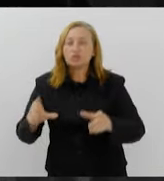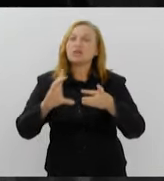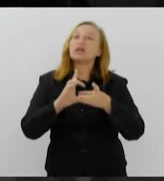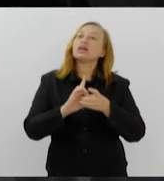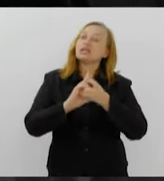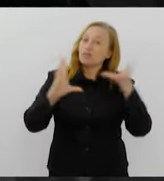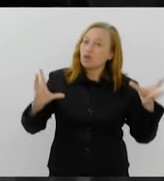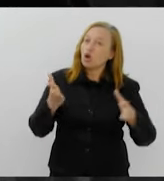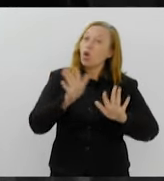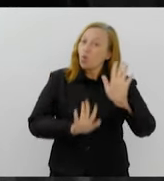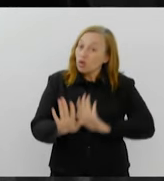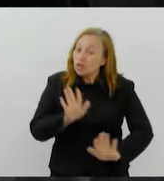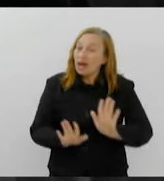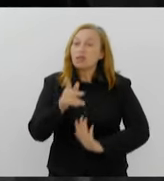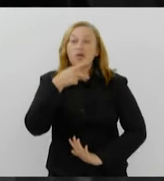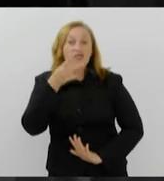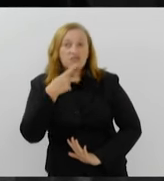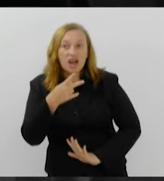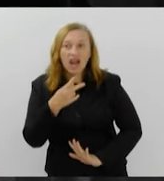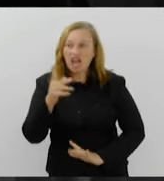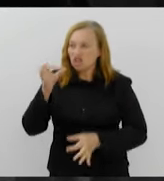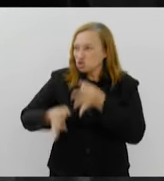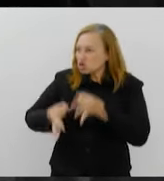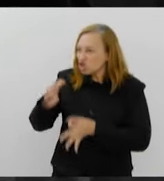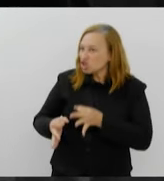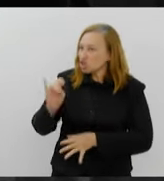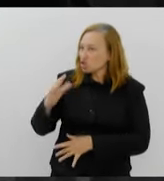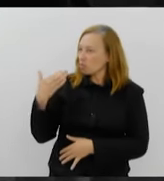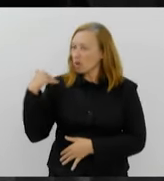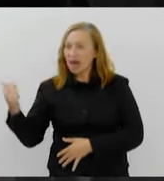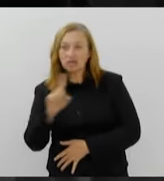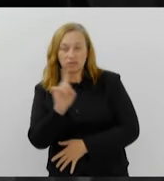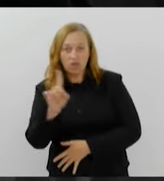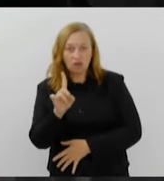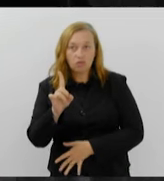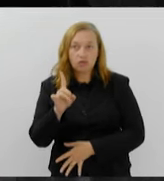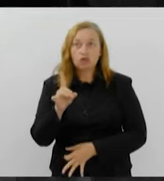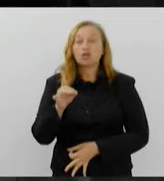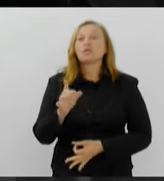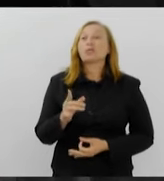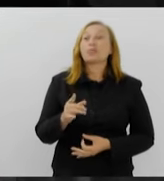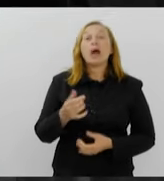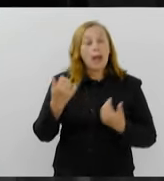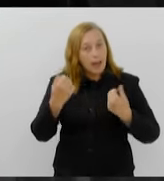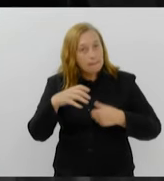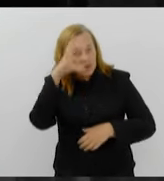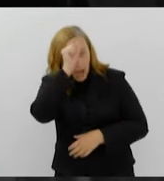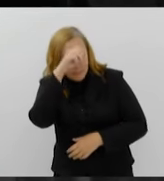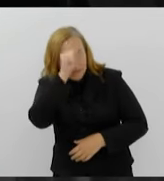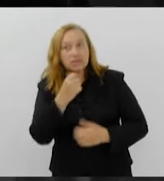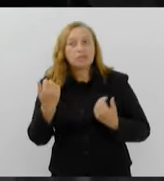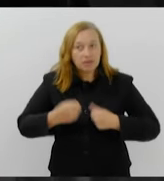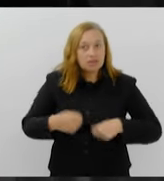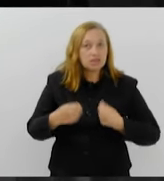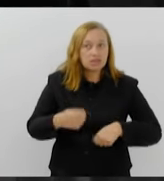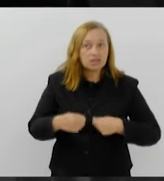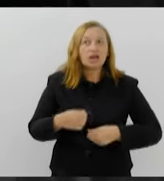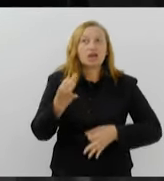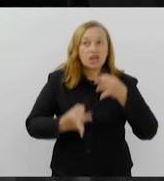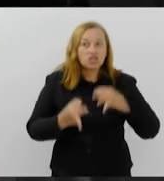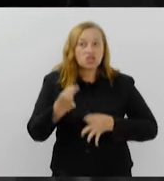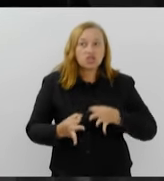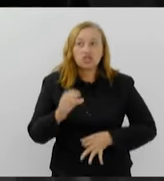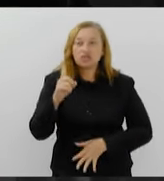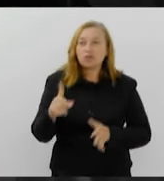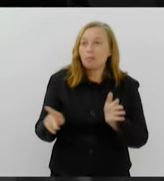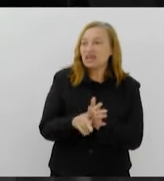palavras a justiça não vale só por um lado a gente vive num ambiente de politização da Justiça Mas eles TM que aprender que a justiça não é só